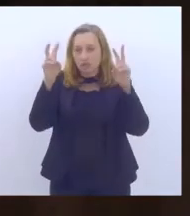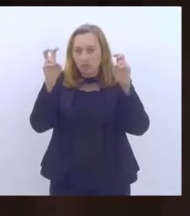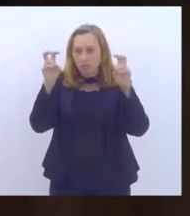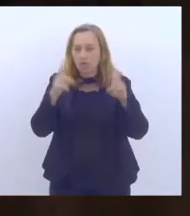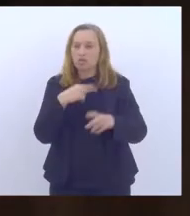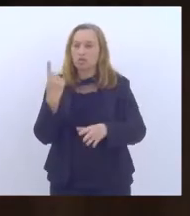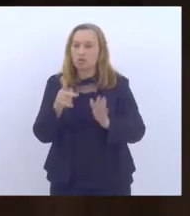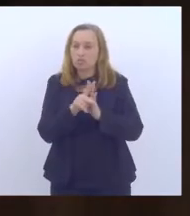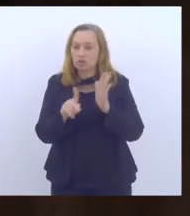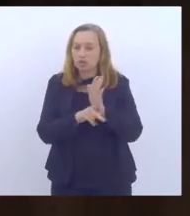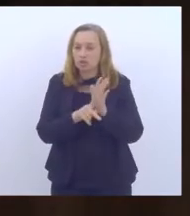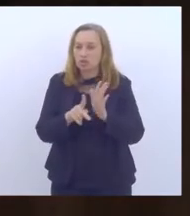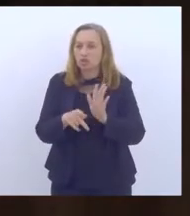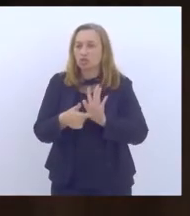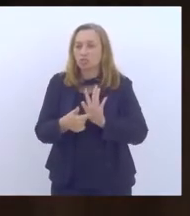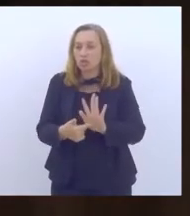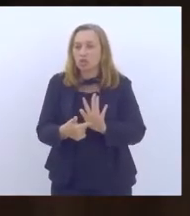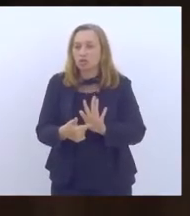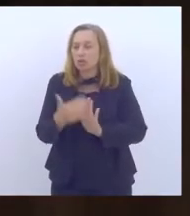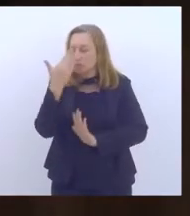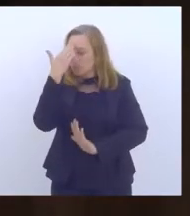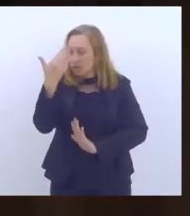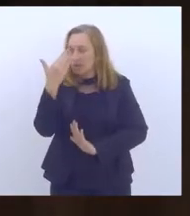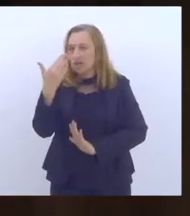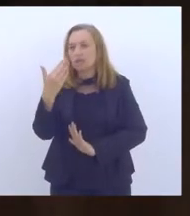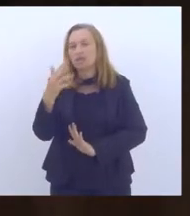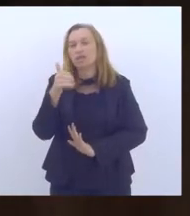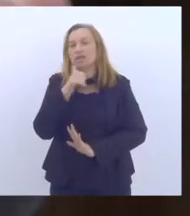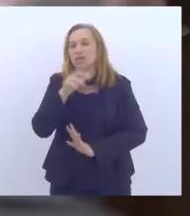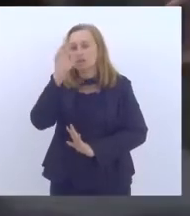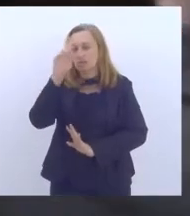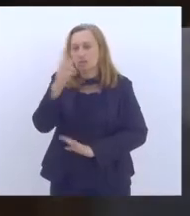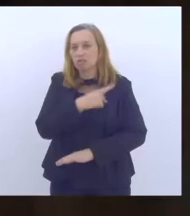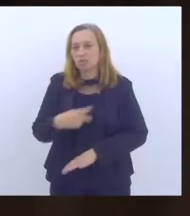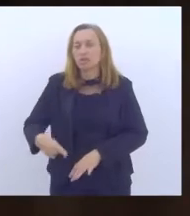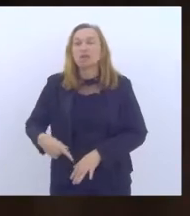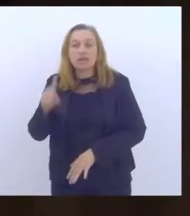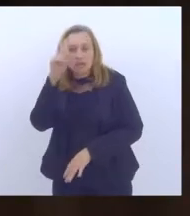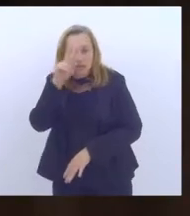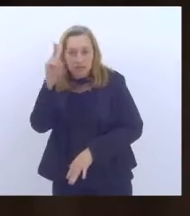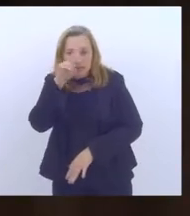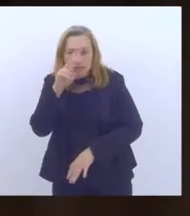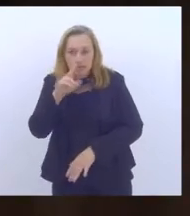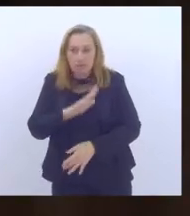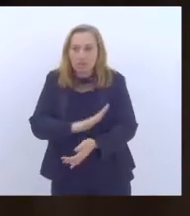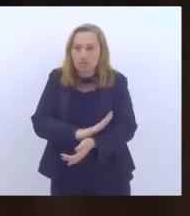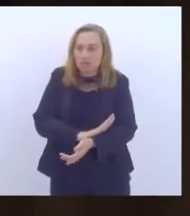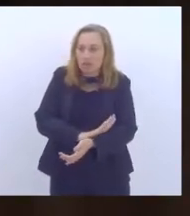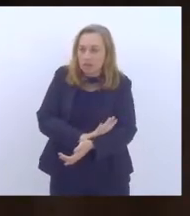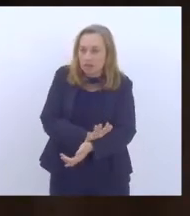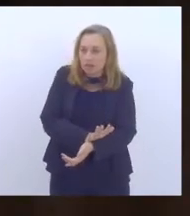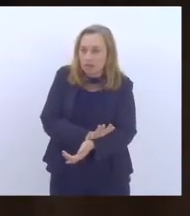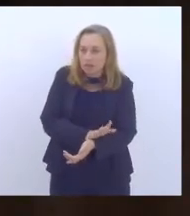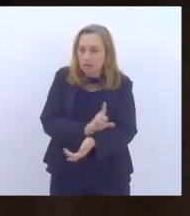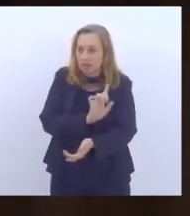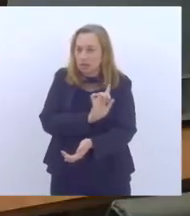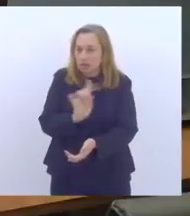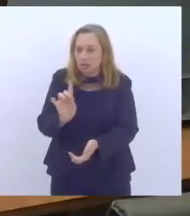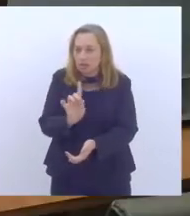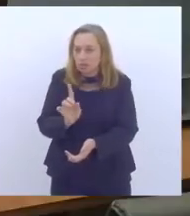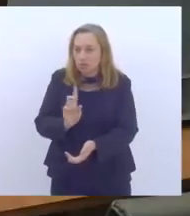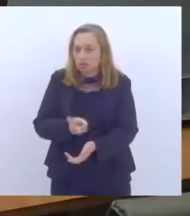o nosso projeto de leite traz muito obrigado a senhora presidenta E aí lembrar racistas não